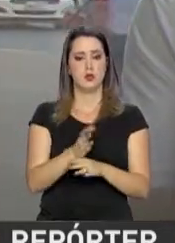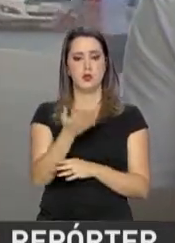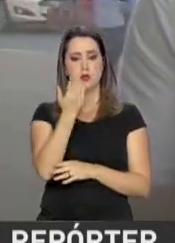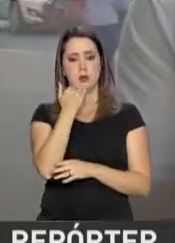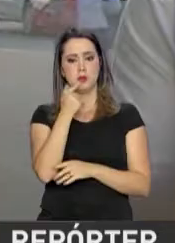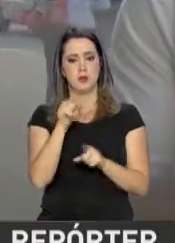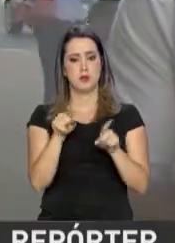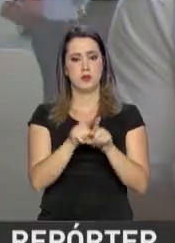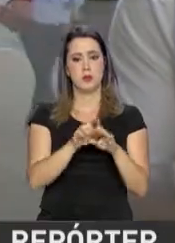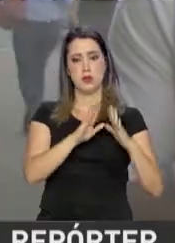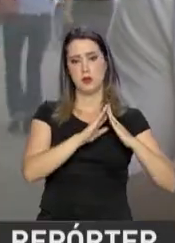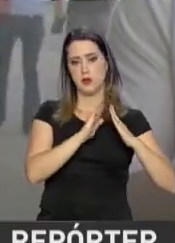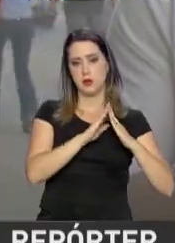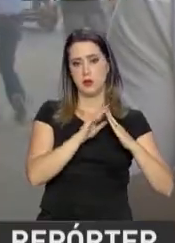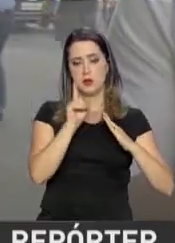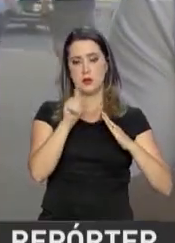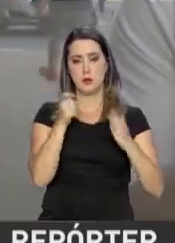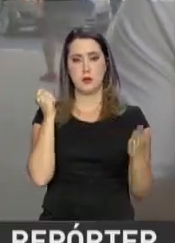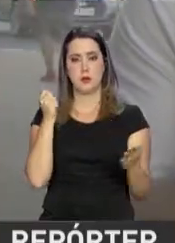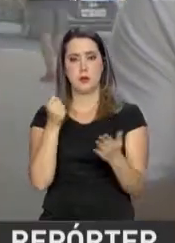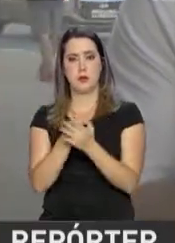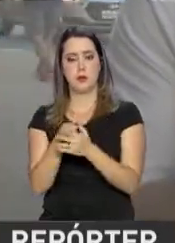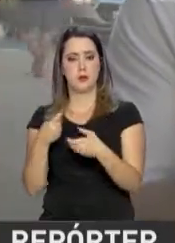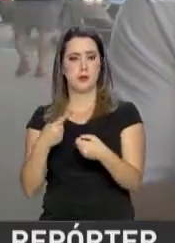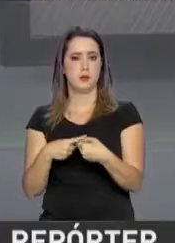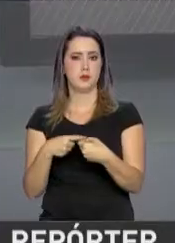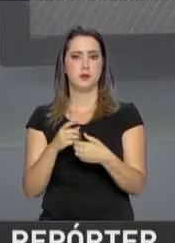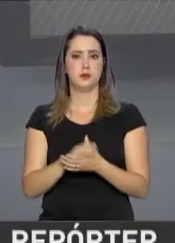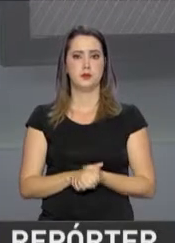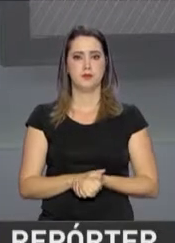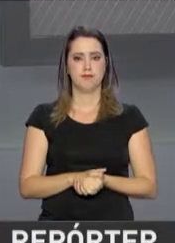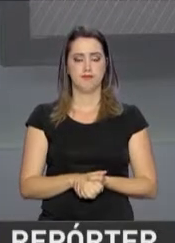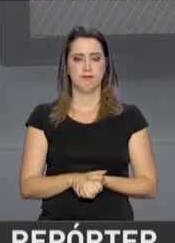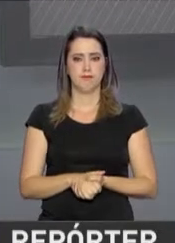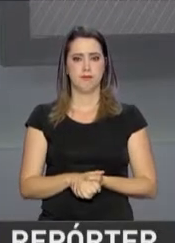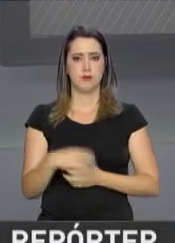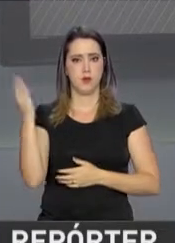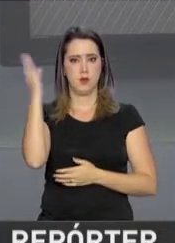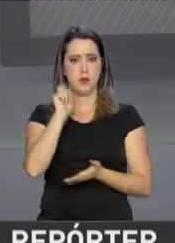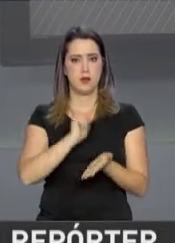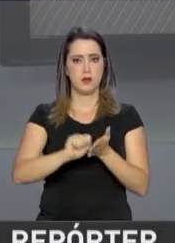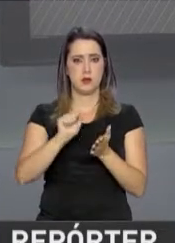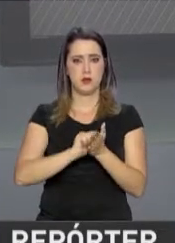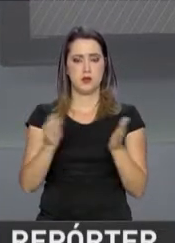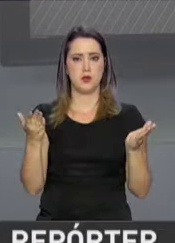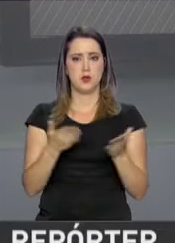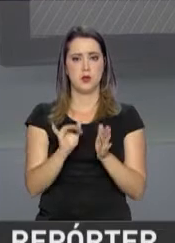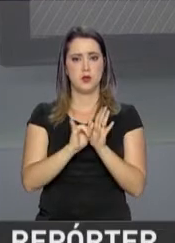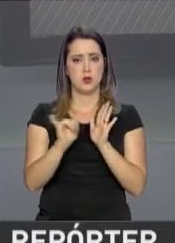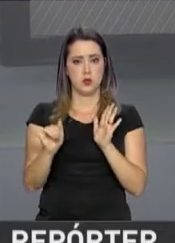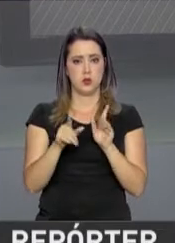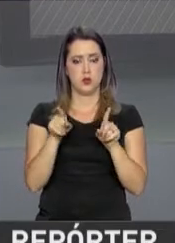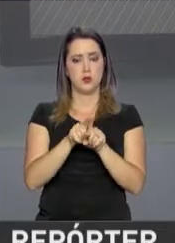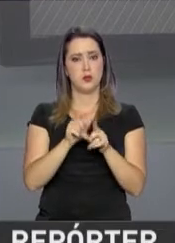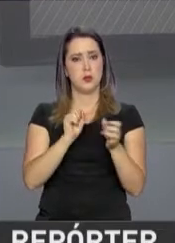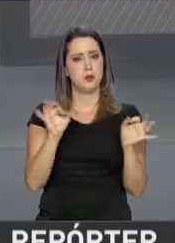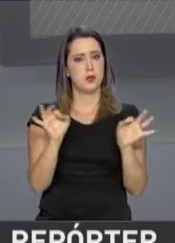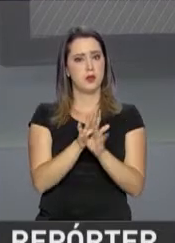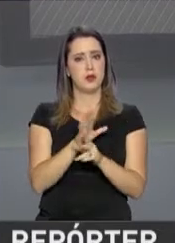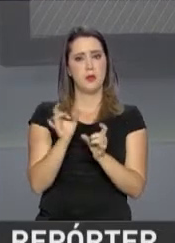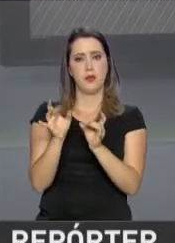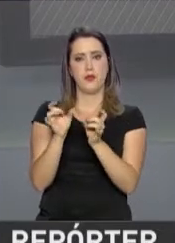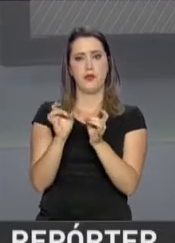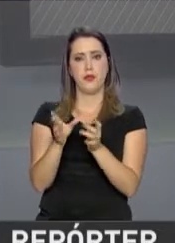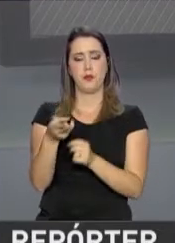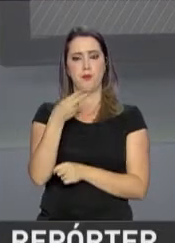e moradia são pagos pelo município o brasil assinou hoje uma declaração para eliminar o comércio